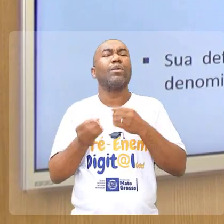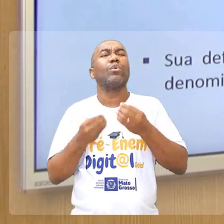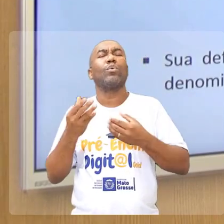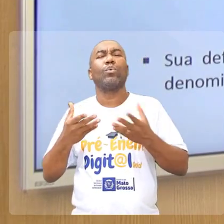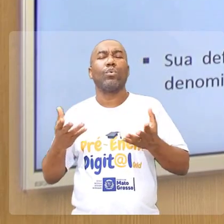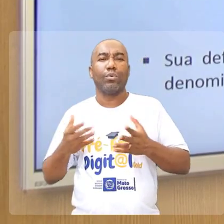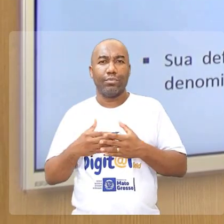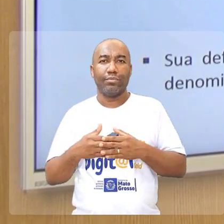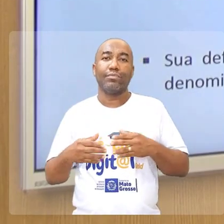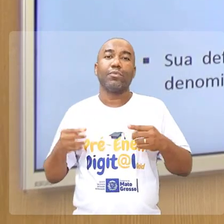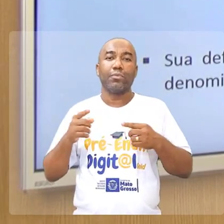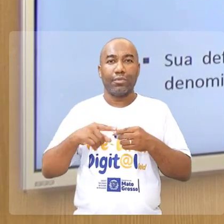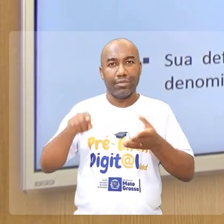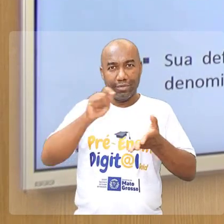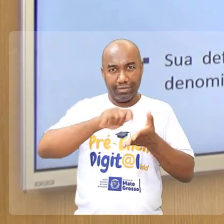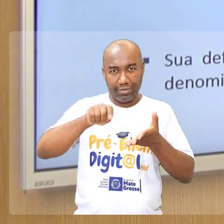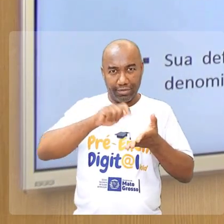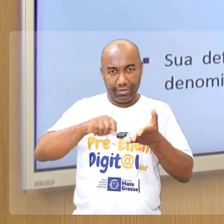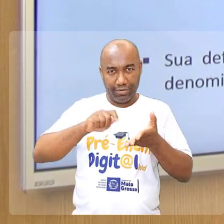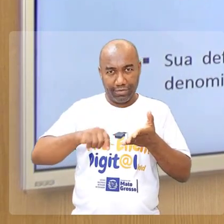age? Anote.